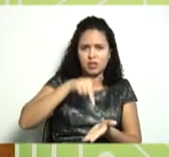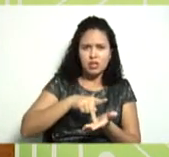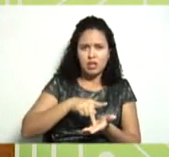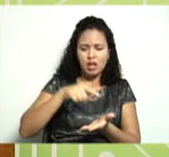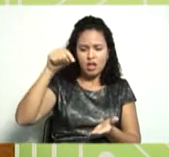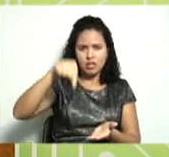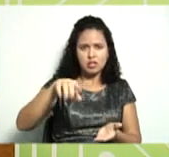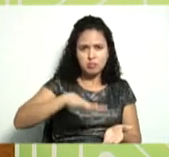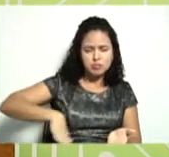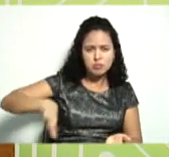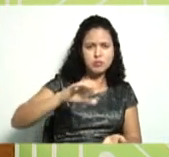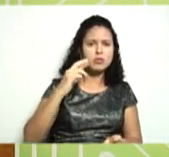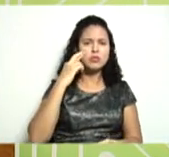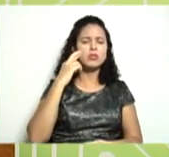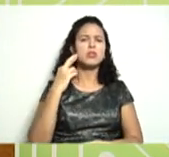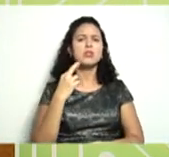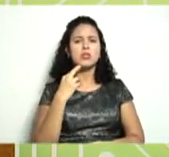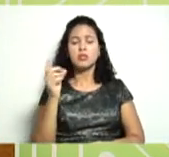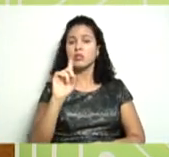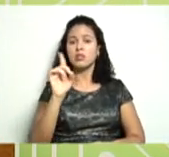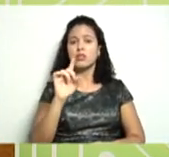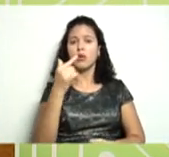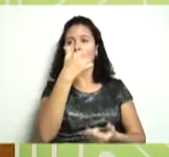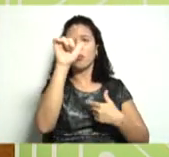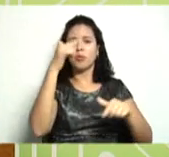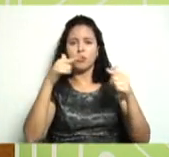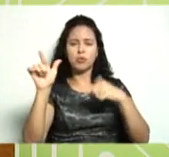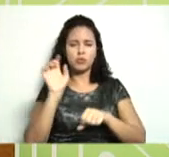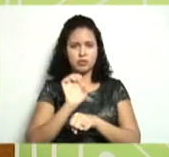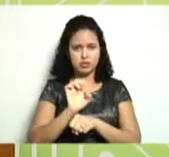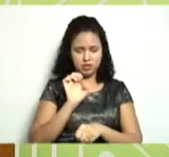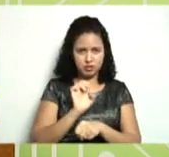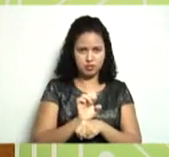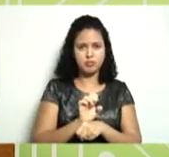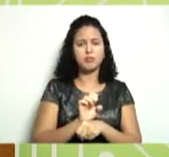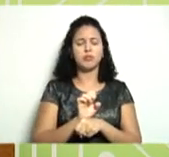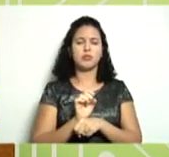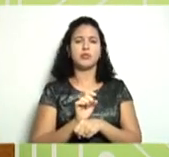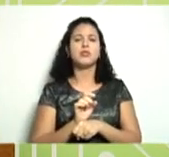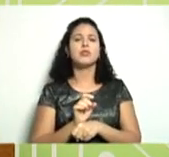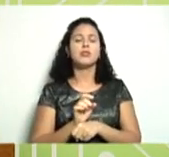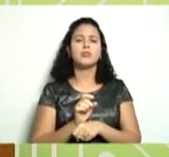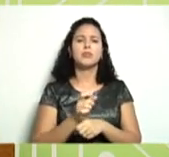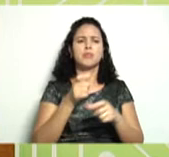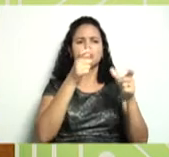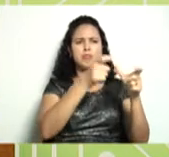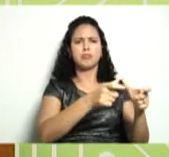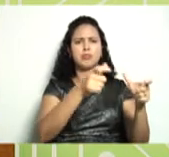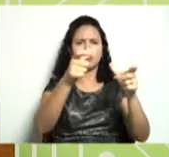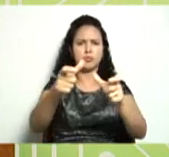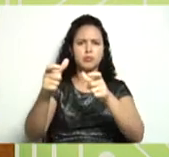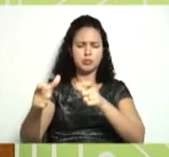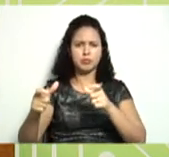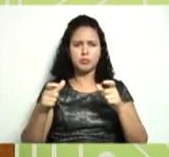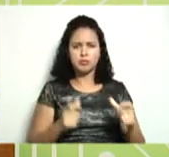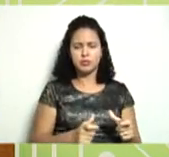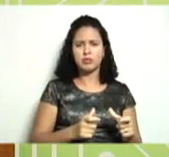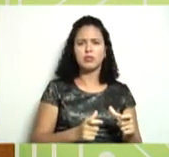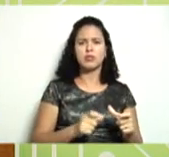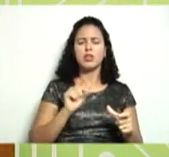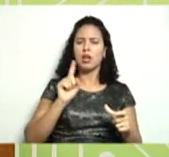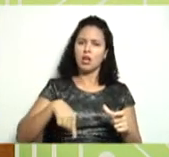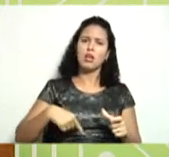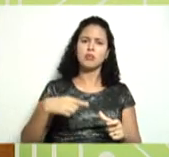Isso eu espero que vocês vejam lá em outras disciplinas. Eu vou trazer histórias reais de outros estados, histórias que